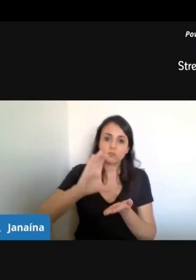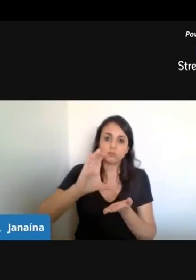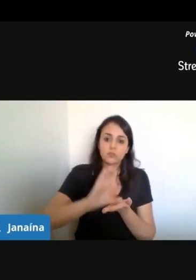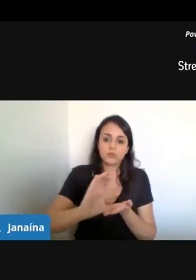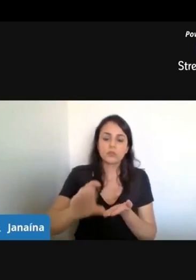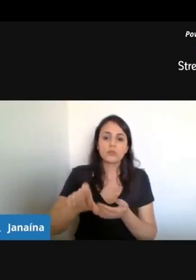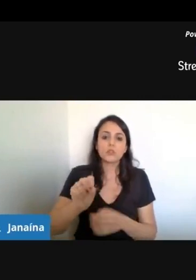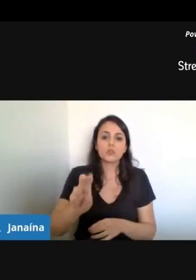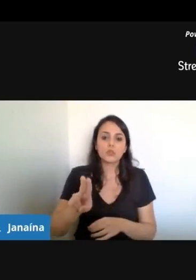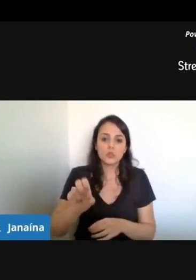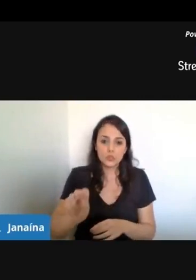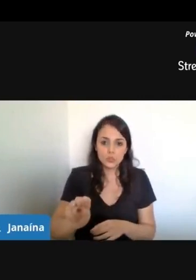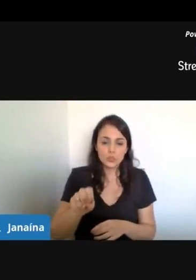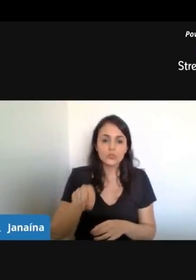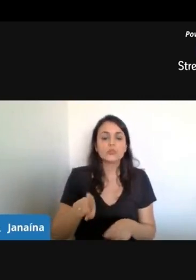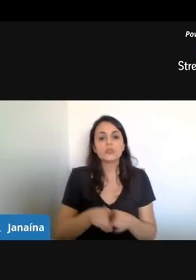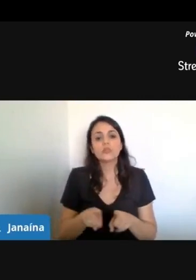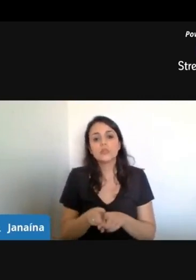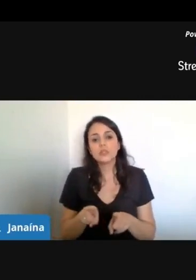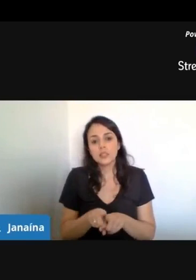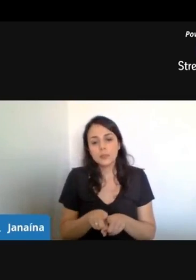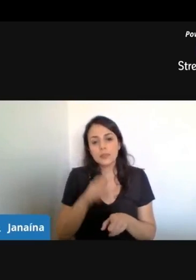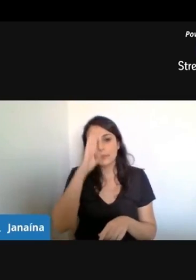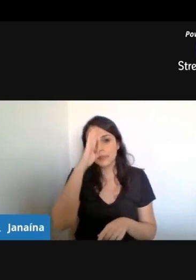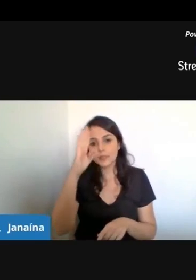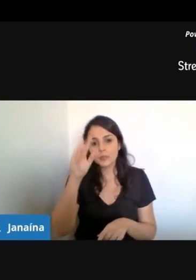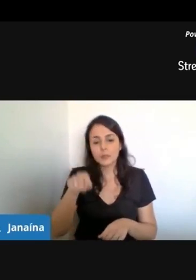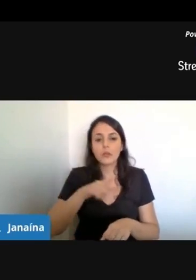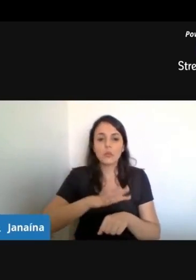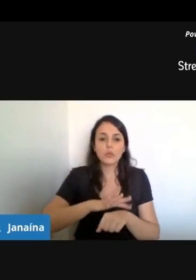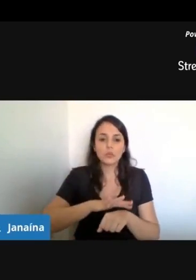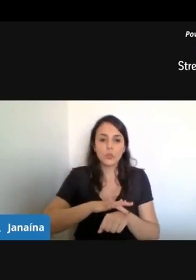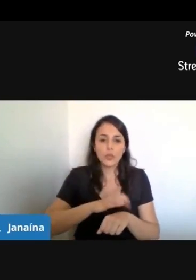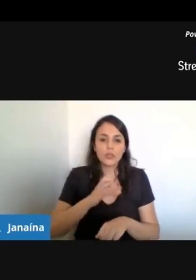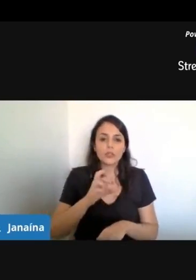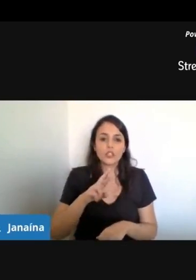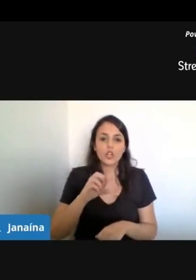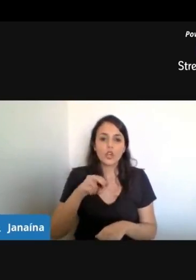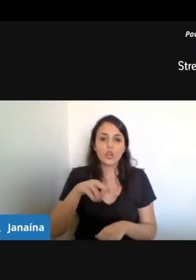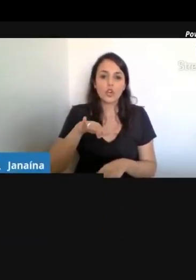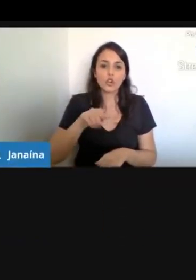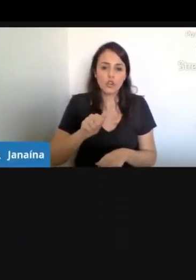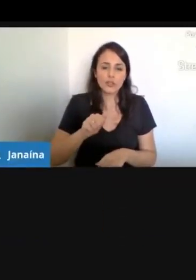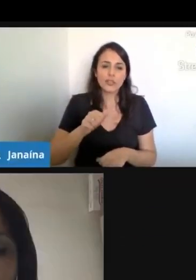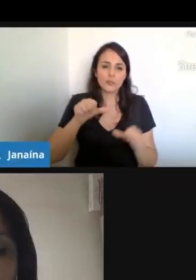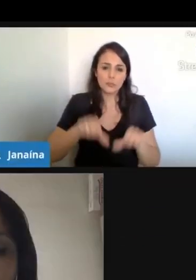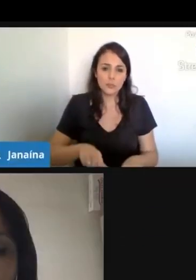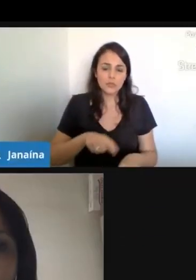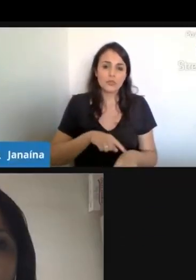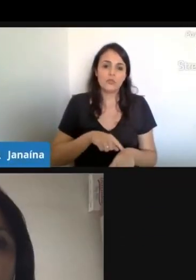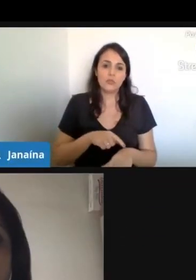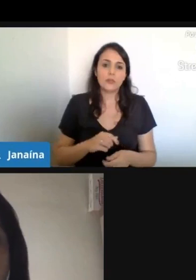um todo e, em particular, para as doenças crônicas não transmissíveis, tá? Fortalecer